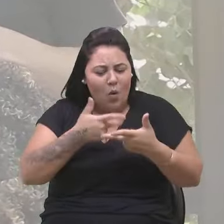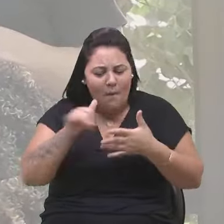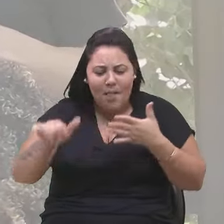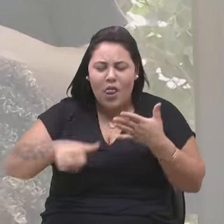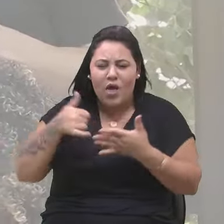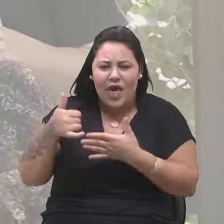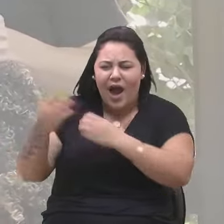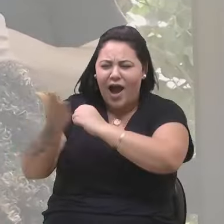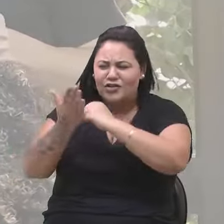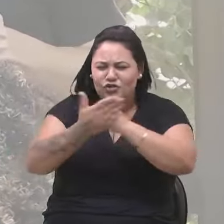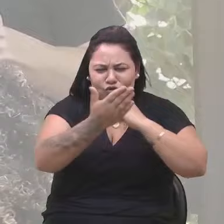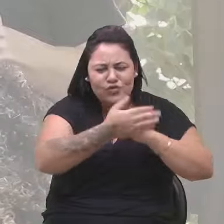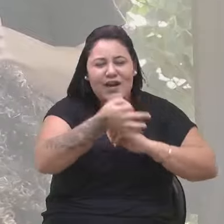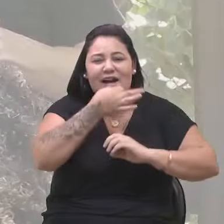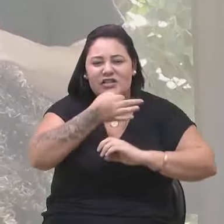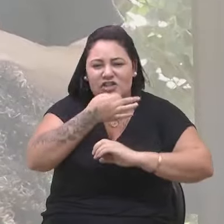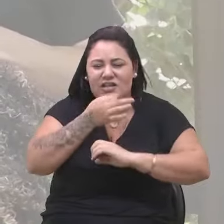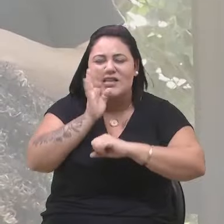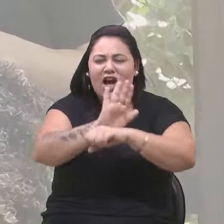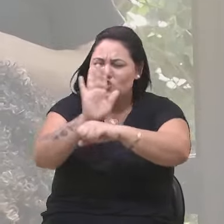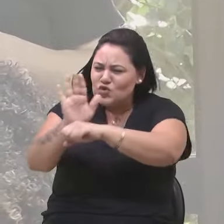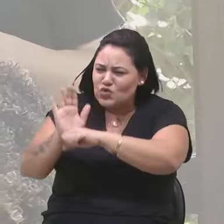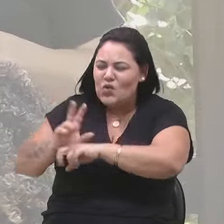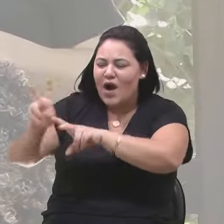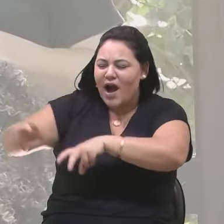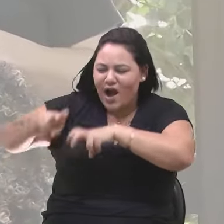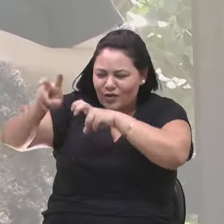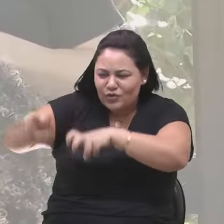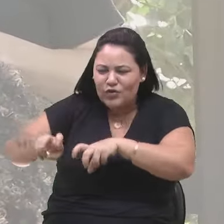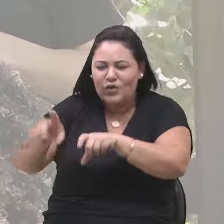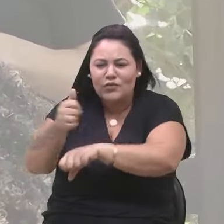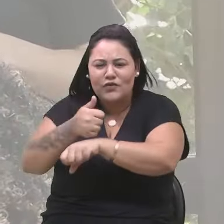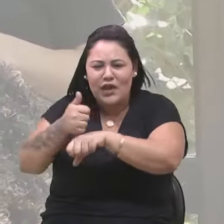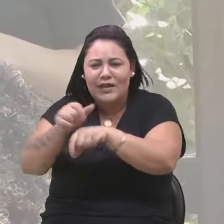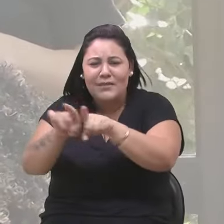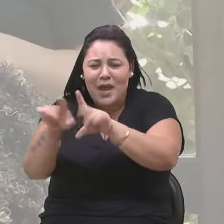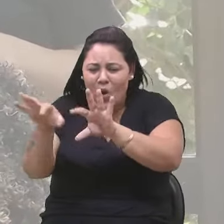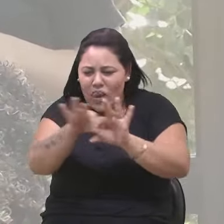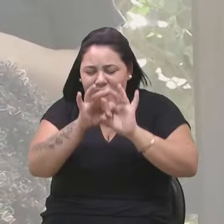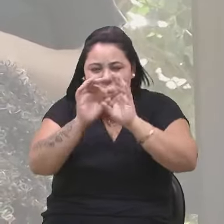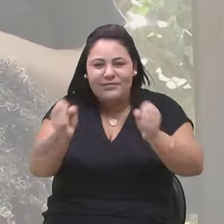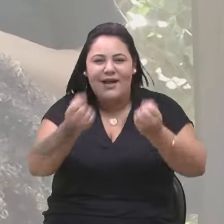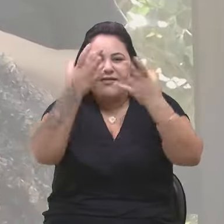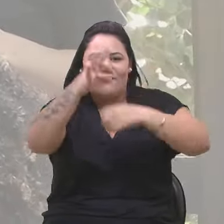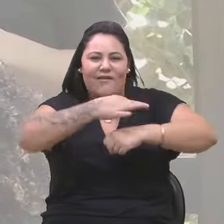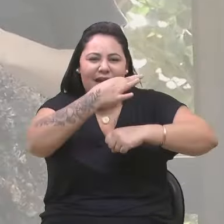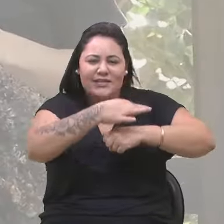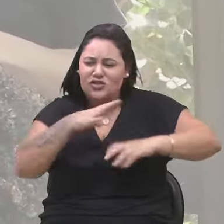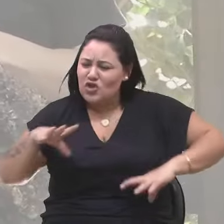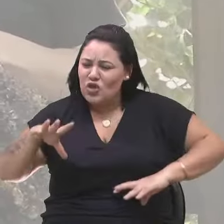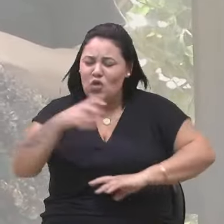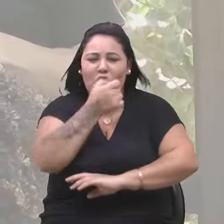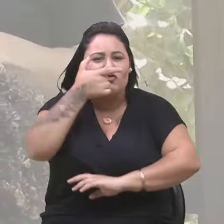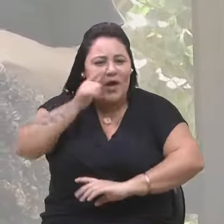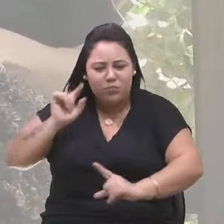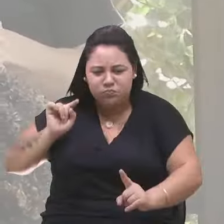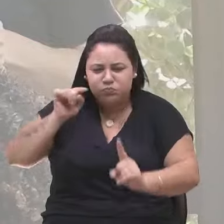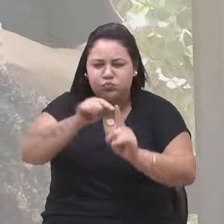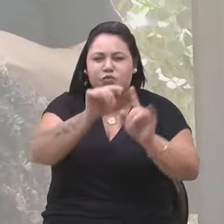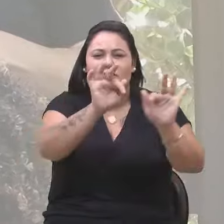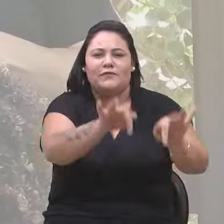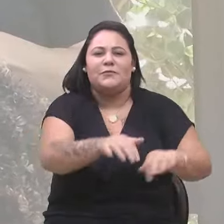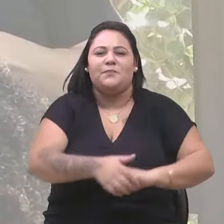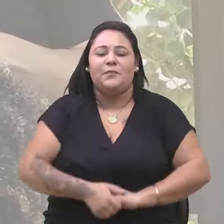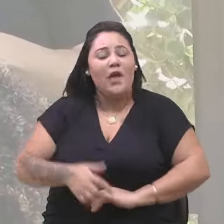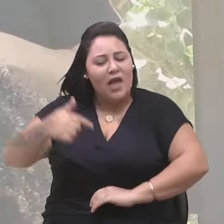com a ajuda dos agricultores, com a união da festa da uva, e a união de todas vamos conseguir chegar lá. Esse vereador se coloca